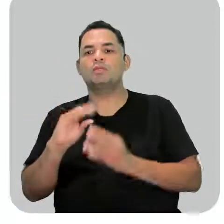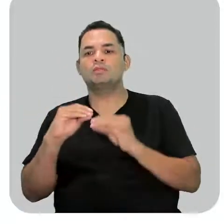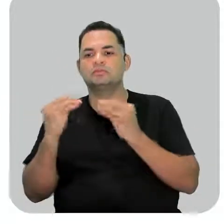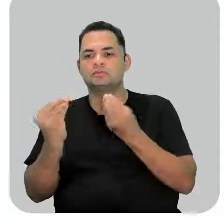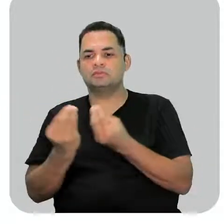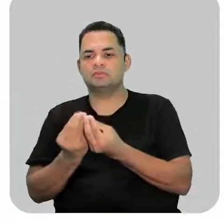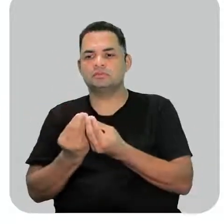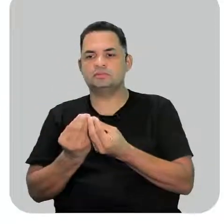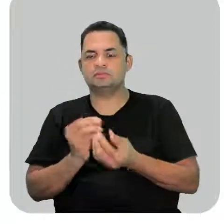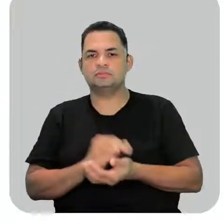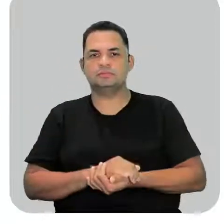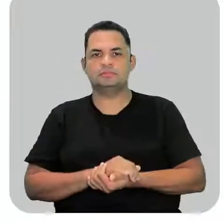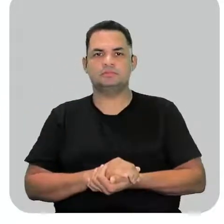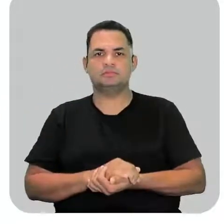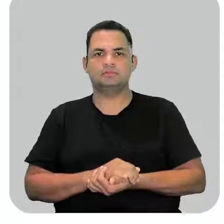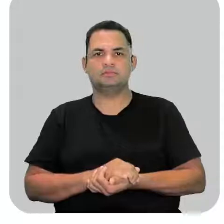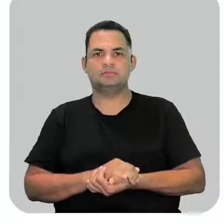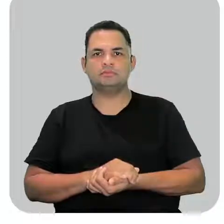composto.